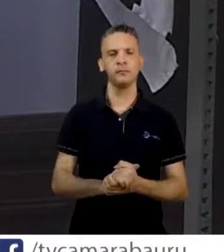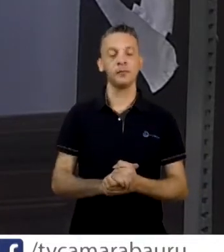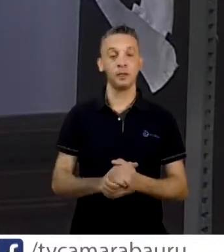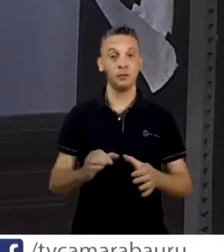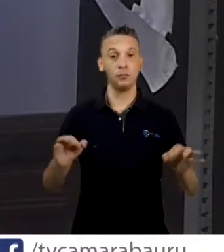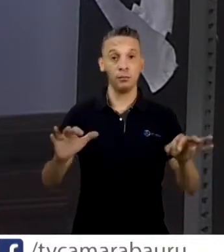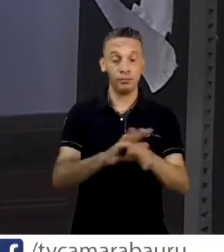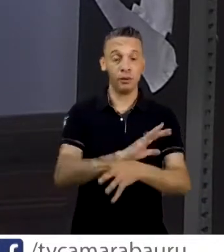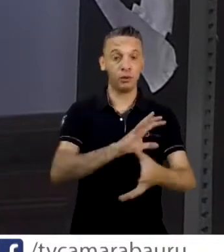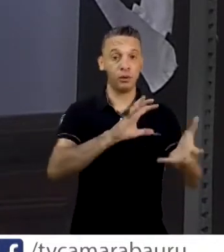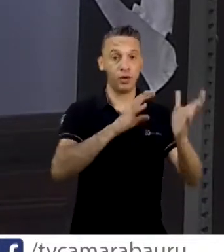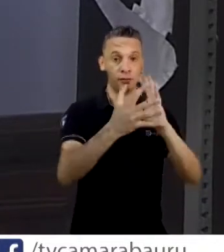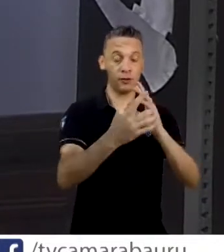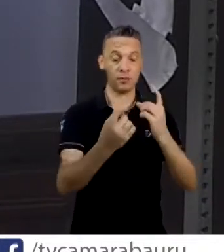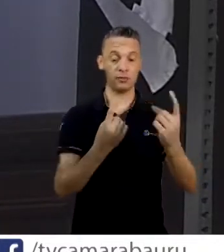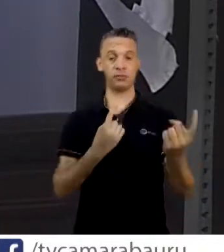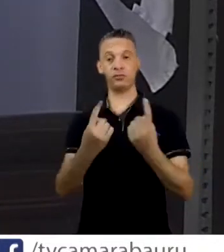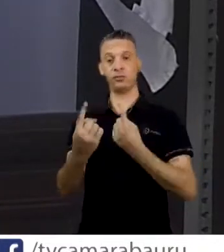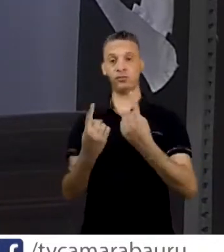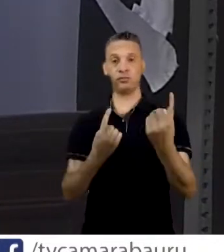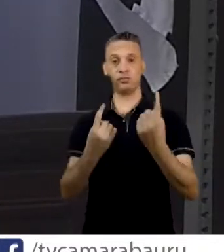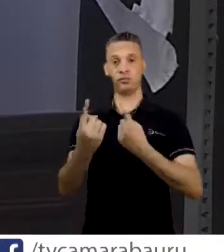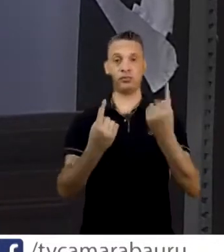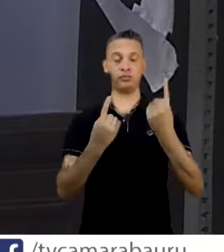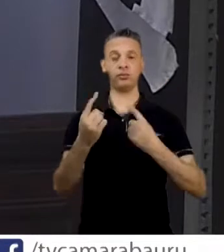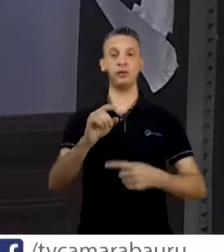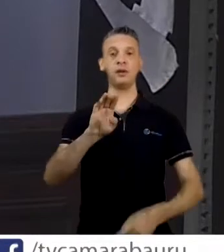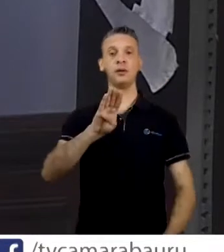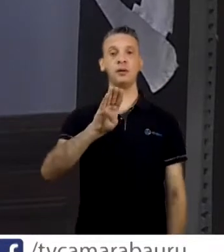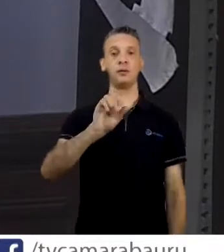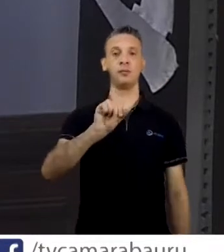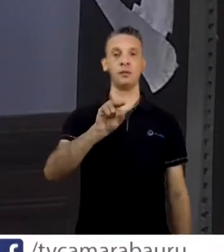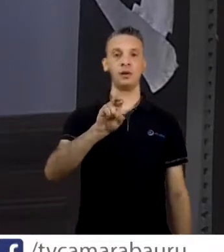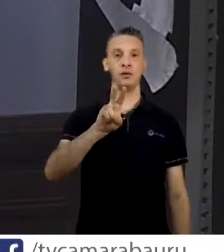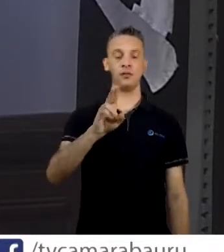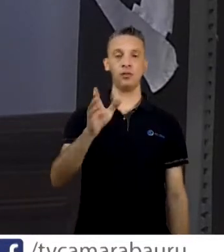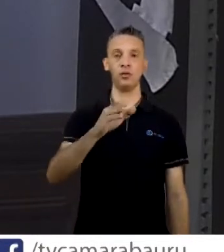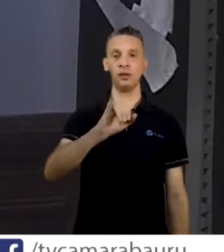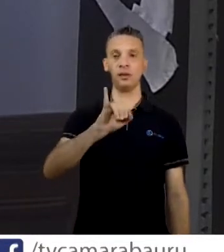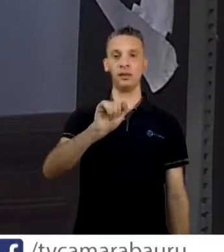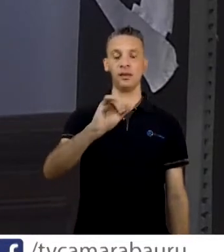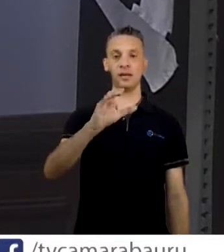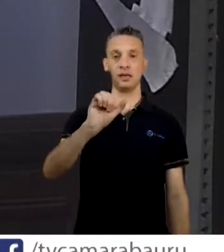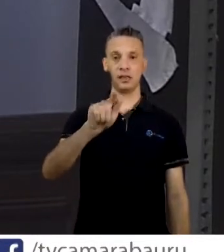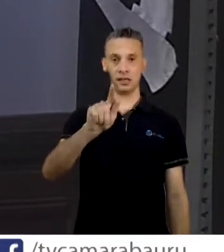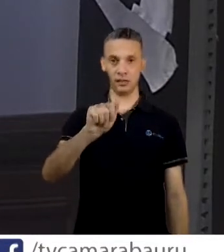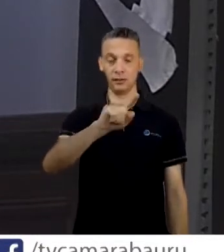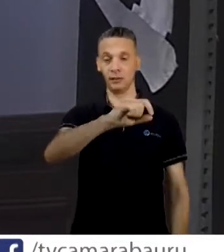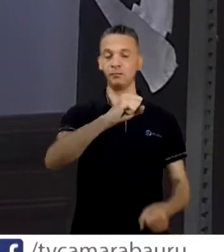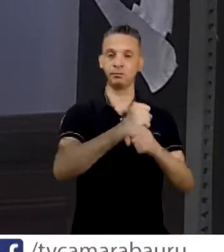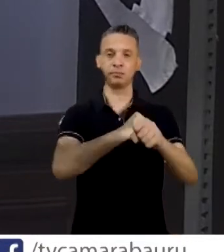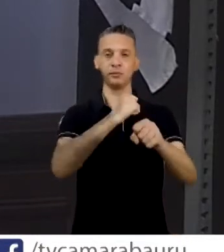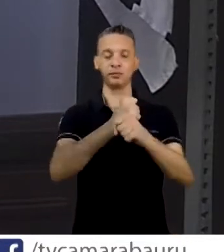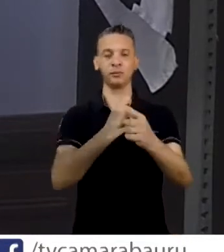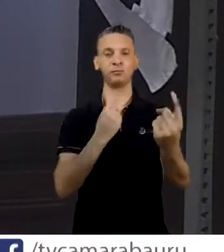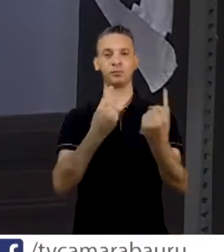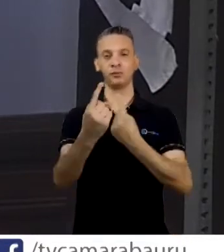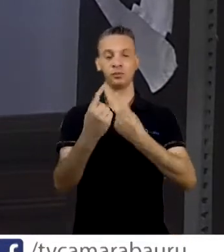rodovia Bauru-Iacanga, que é uma obra que foi realizada pelo